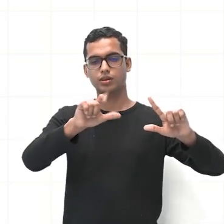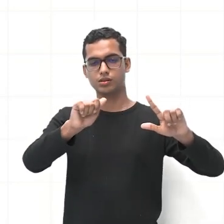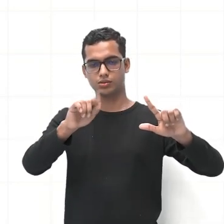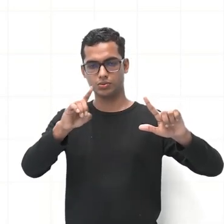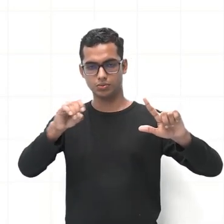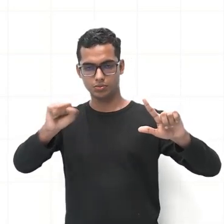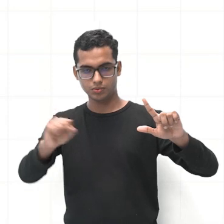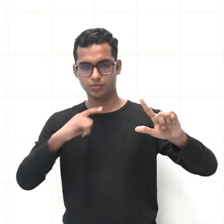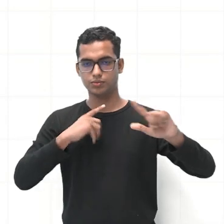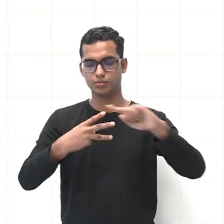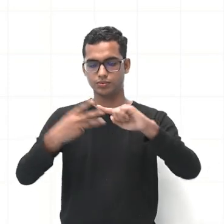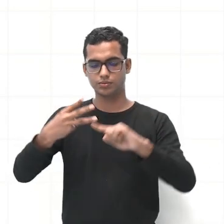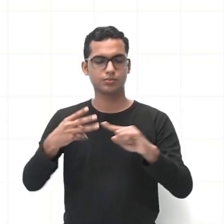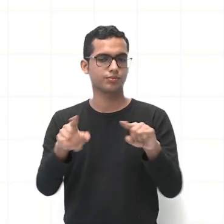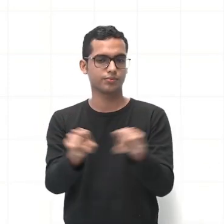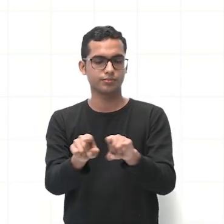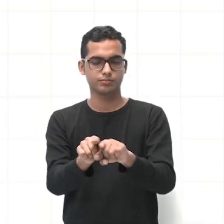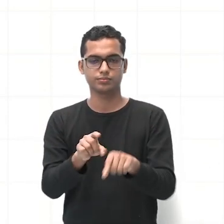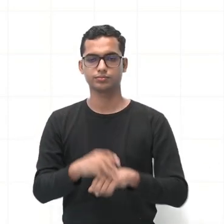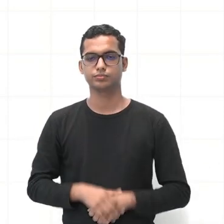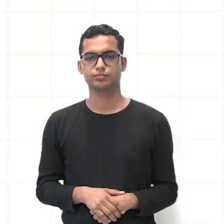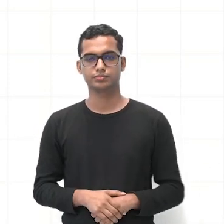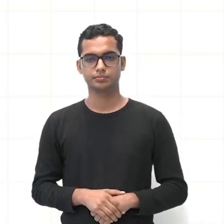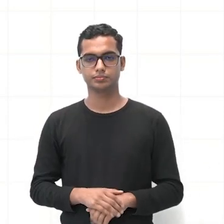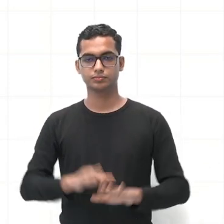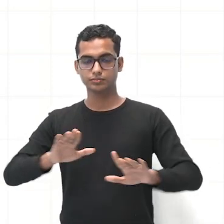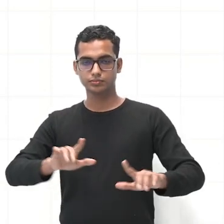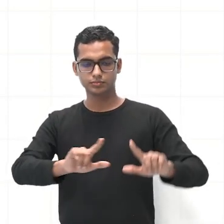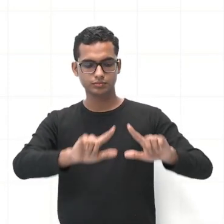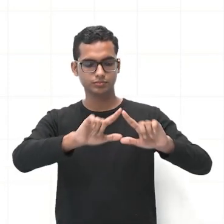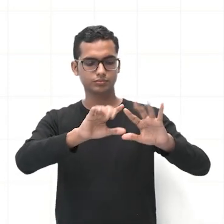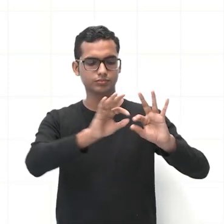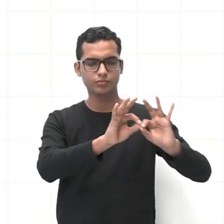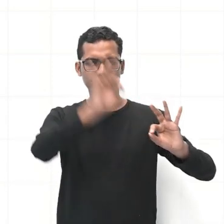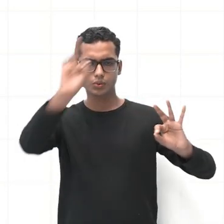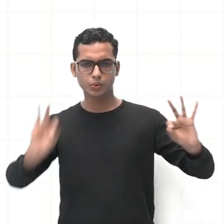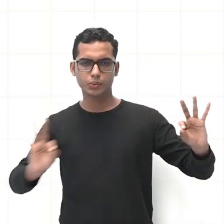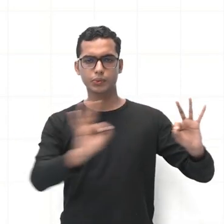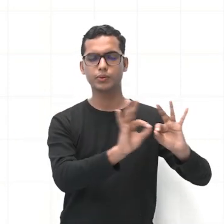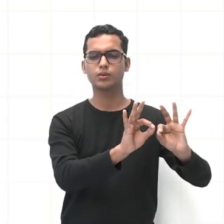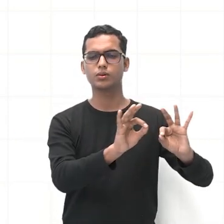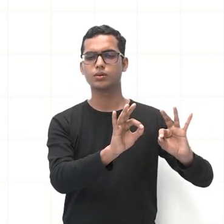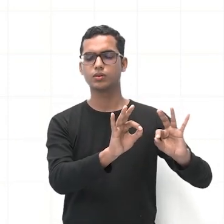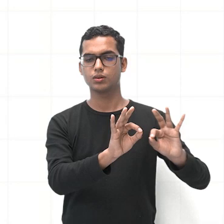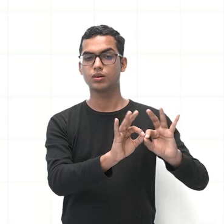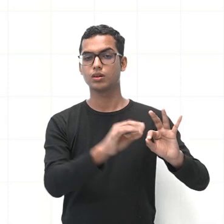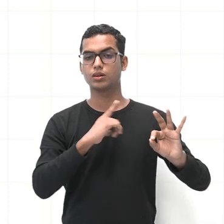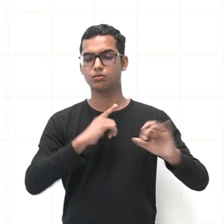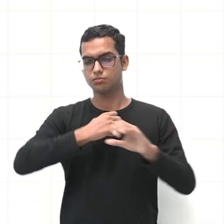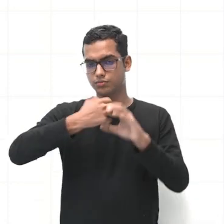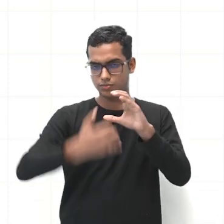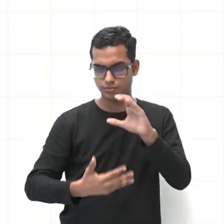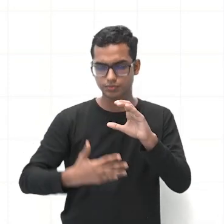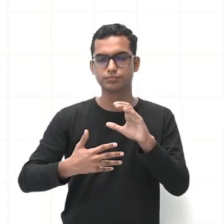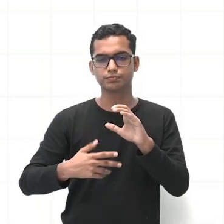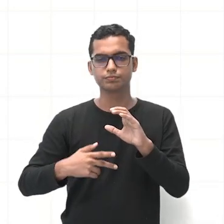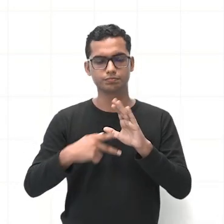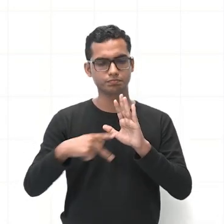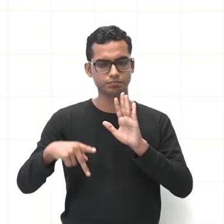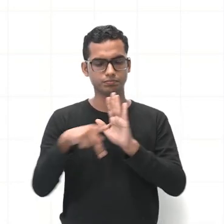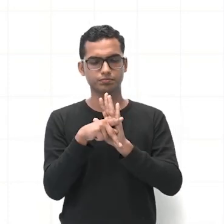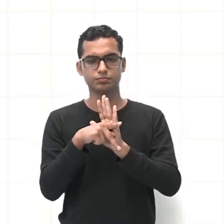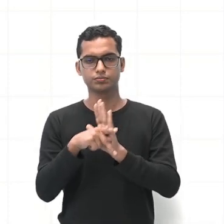os triângulos, de modo geral, eles têm as suas peculiaridades, né? Os triângulos, por si